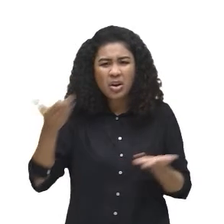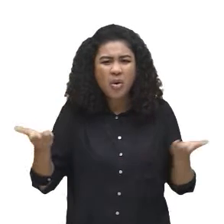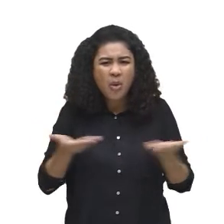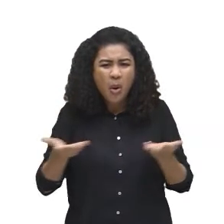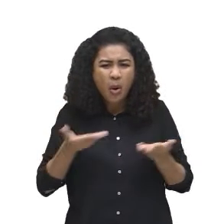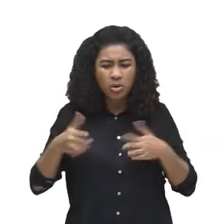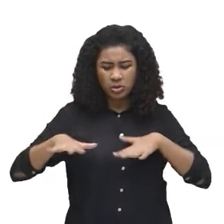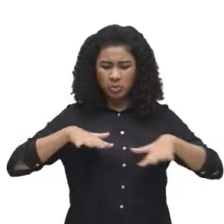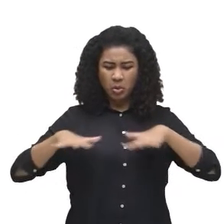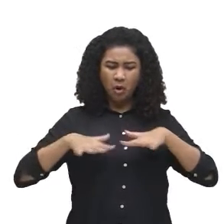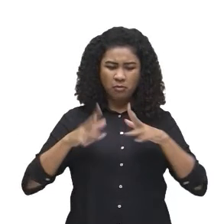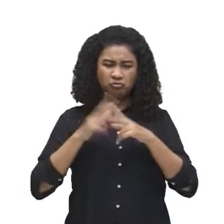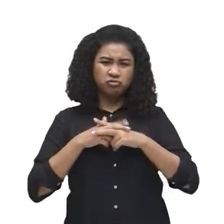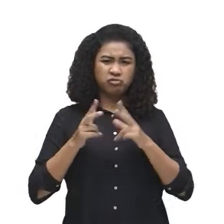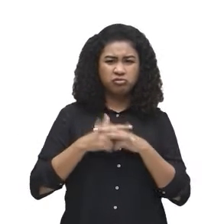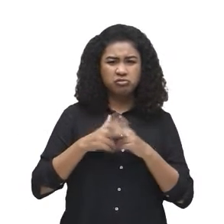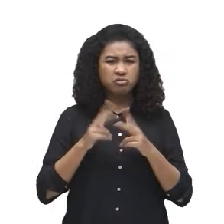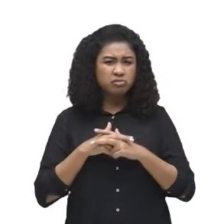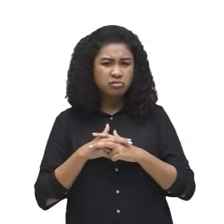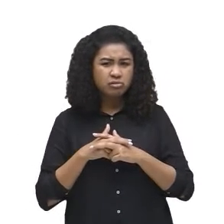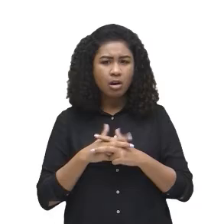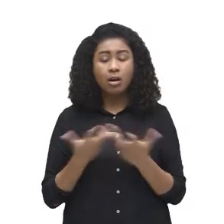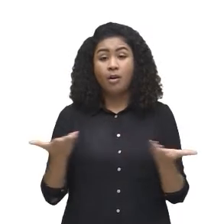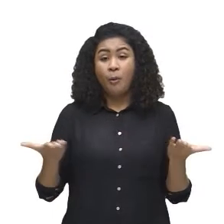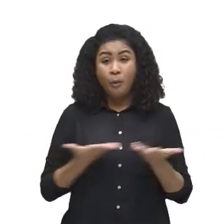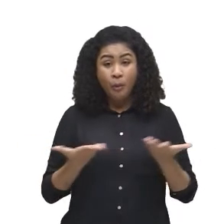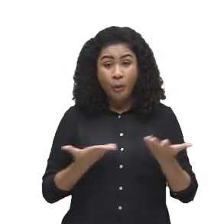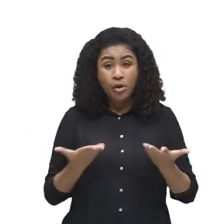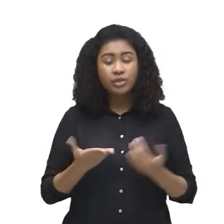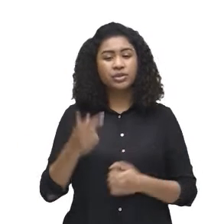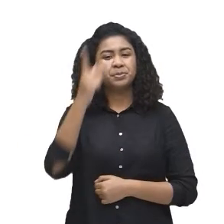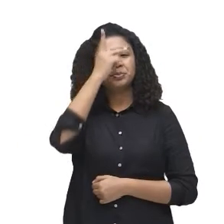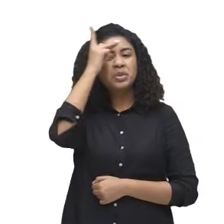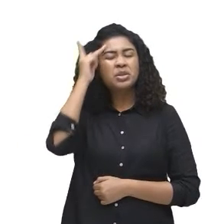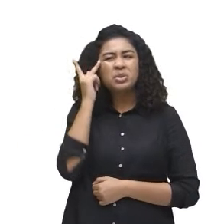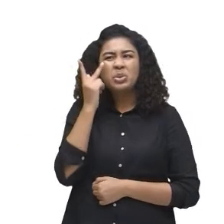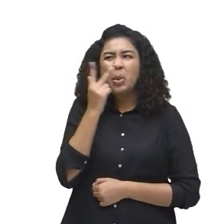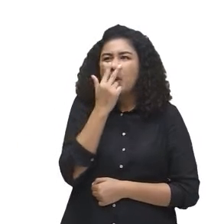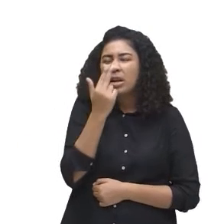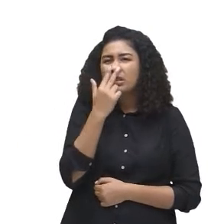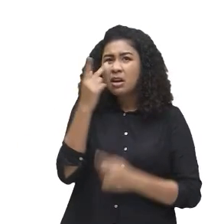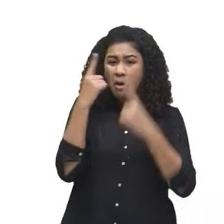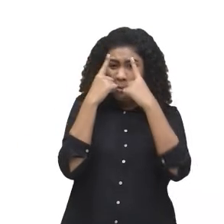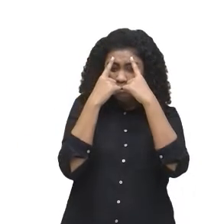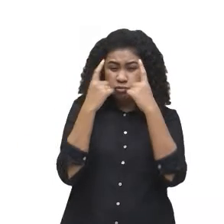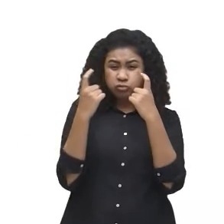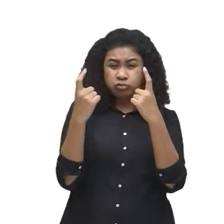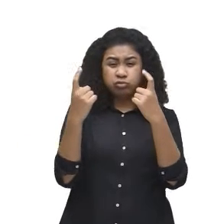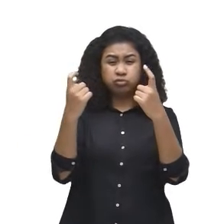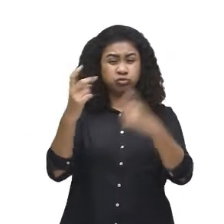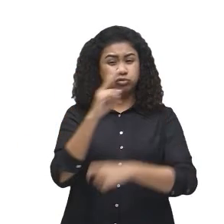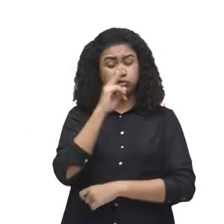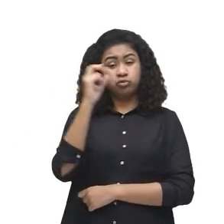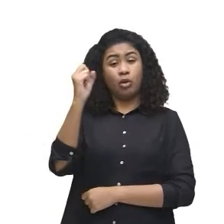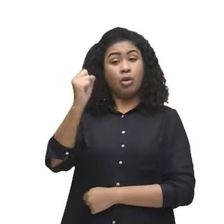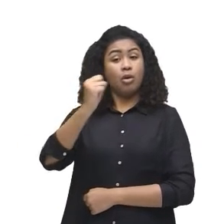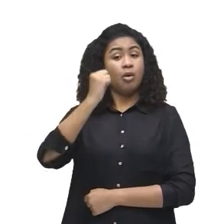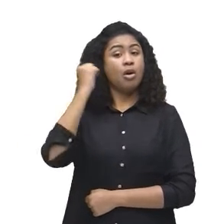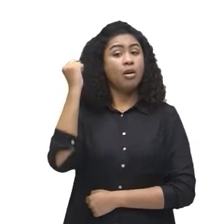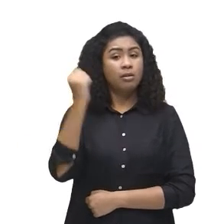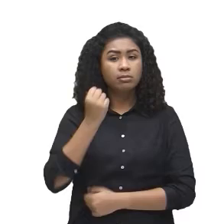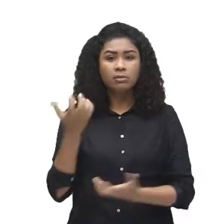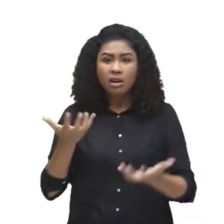lutas num dia em que hoje em dia as pessoas estão, parece que até mais violentas, querem tudo resolver